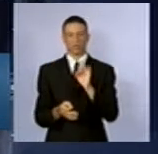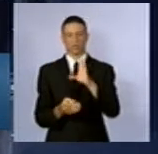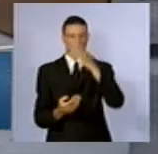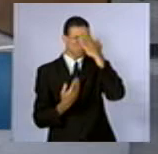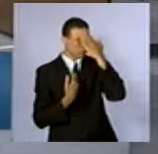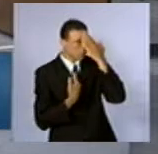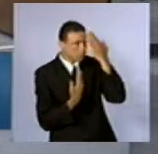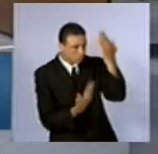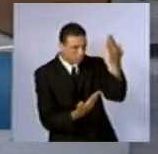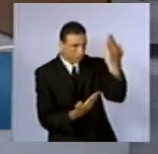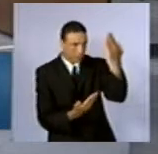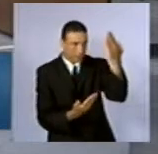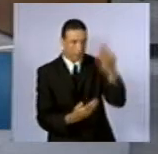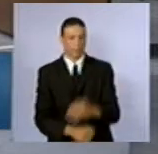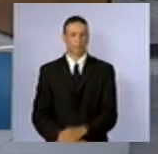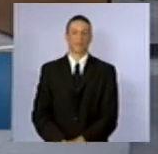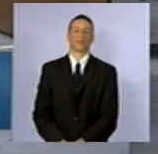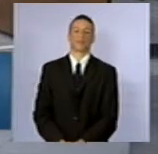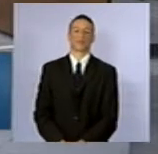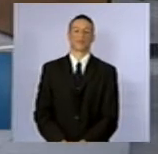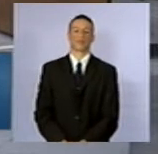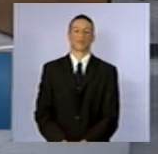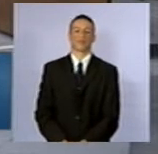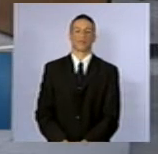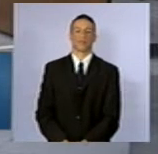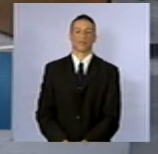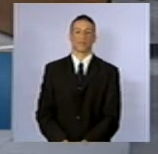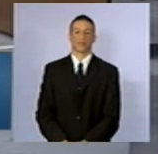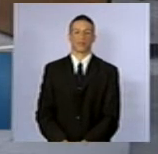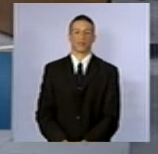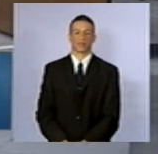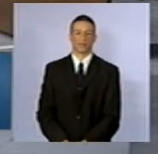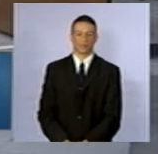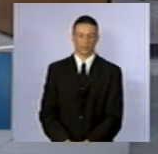obrigado. Doutor Mário, por favor.